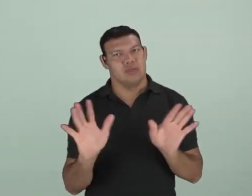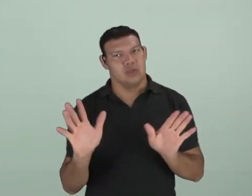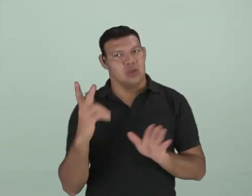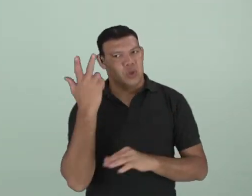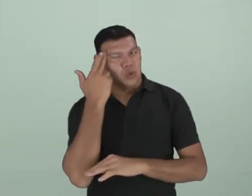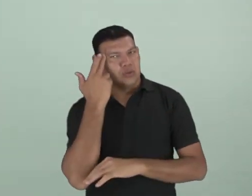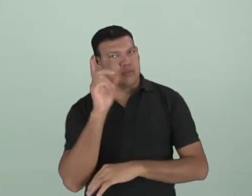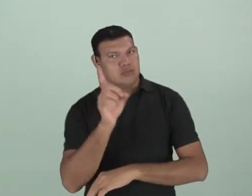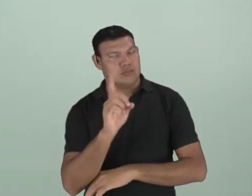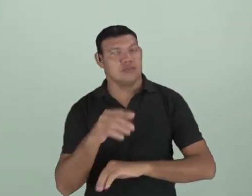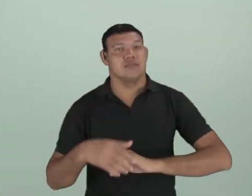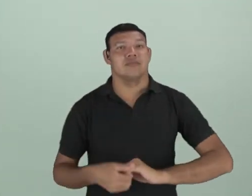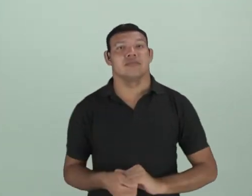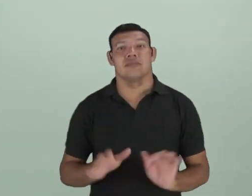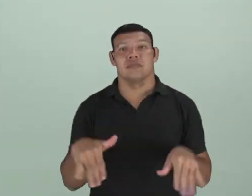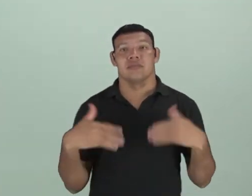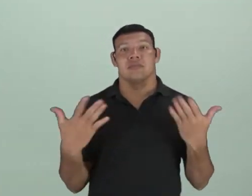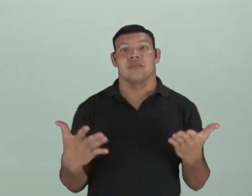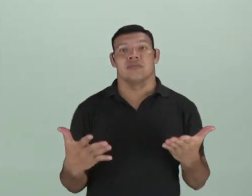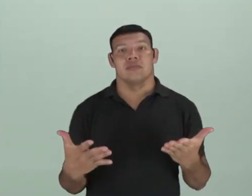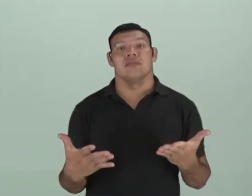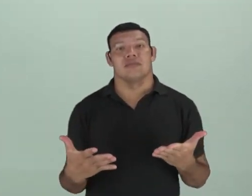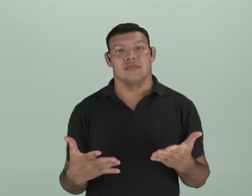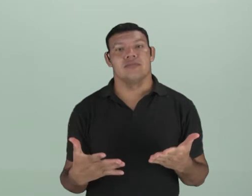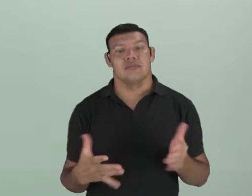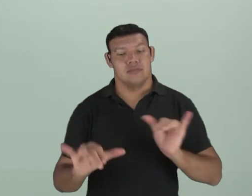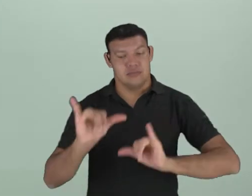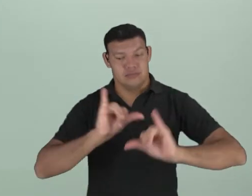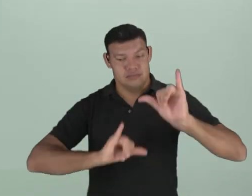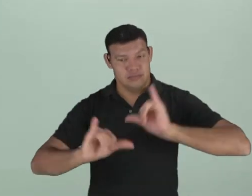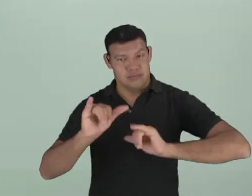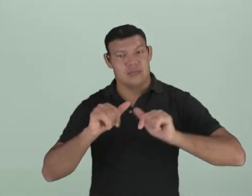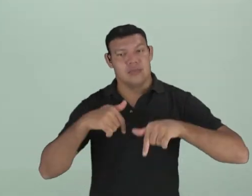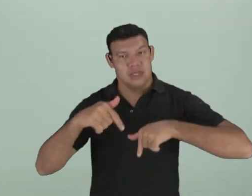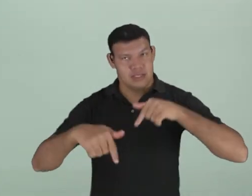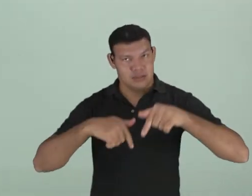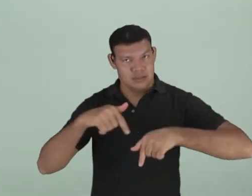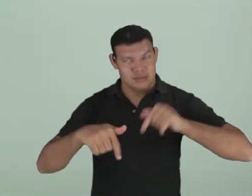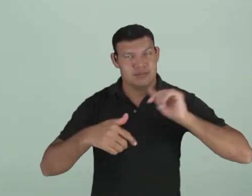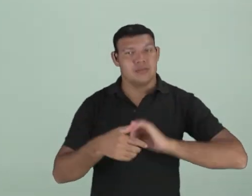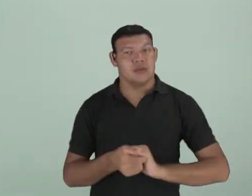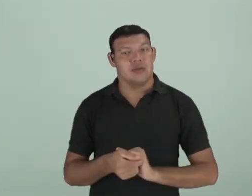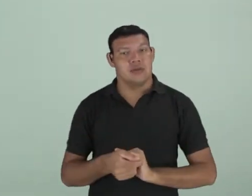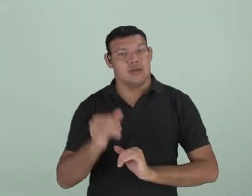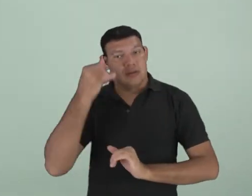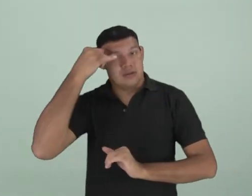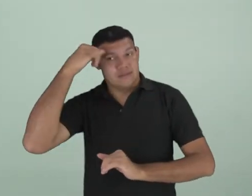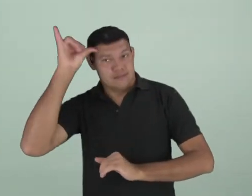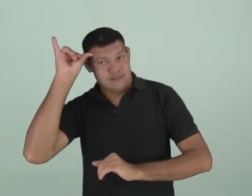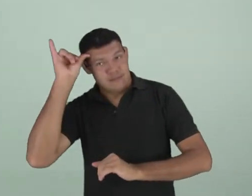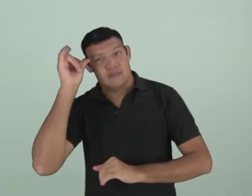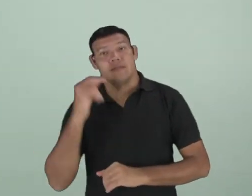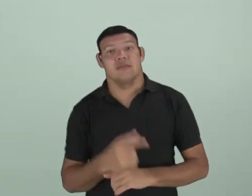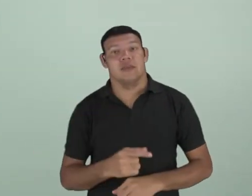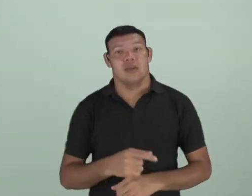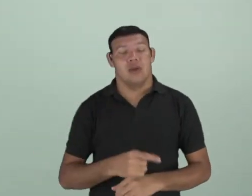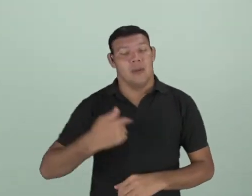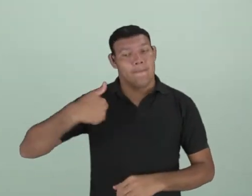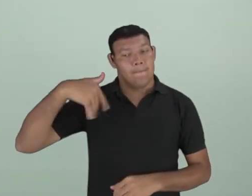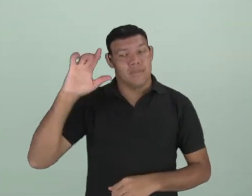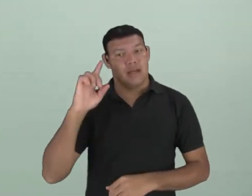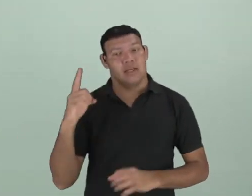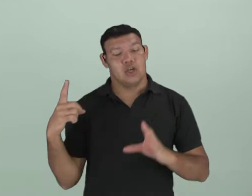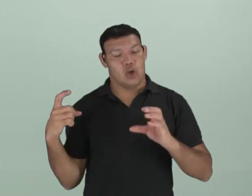cromossômica tá então essa essa sinalização química é para Bom dia que mais de um gameta masculino